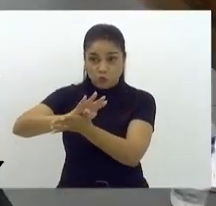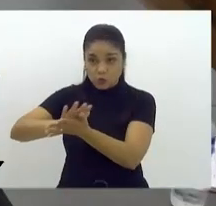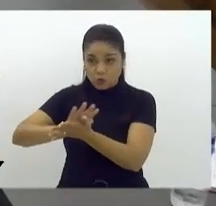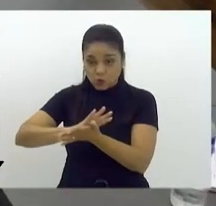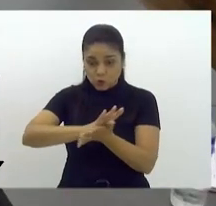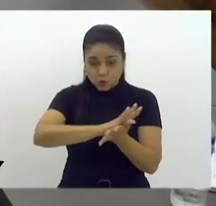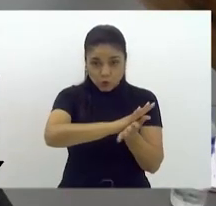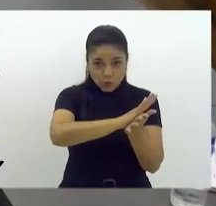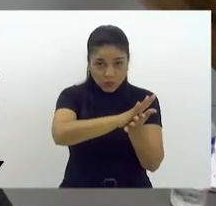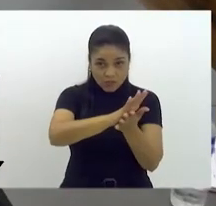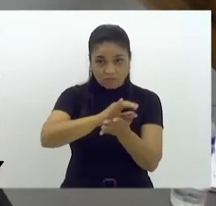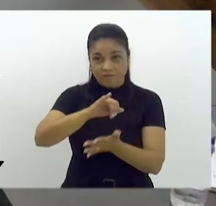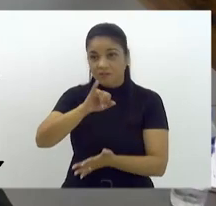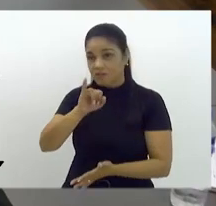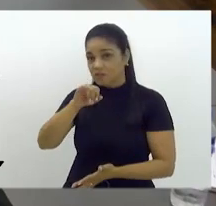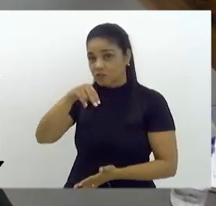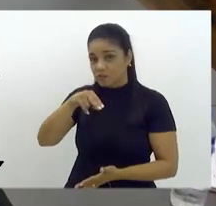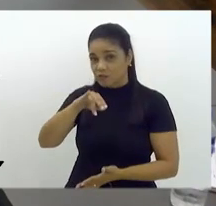favor